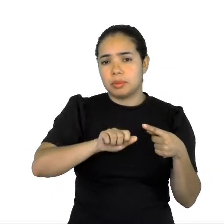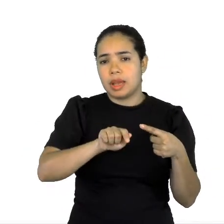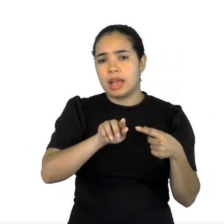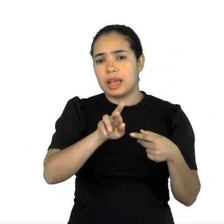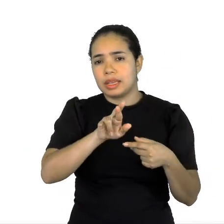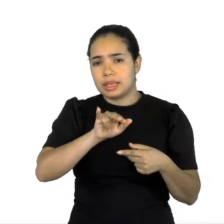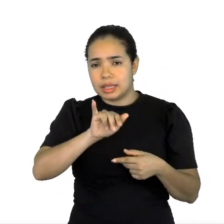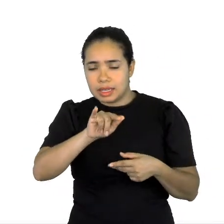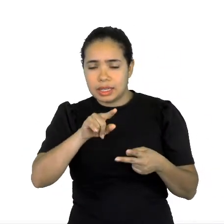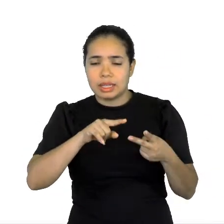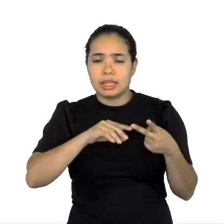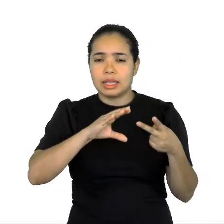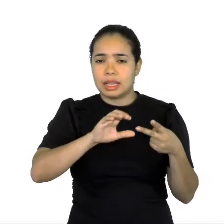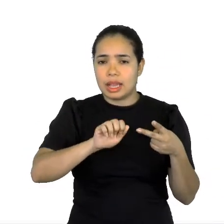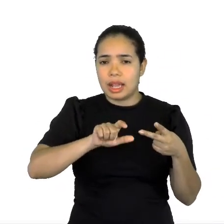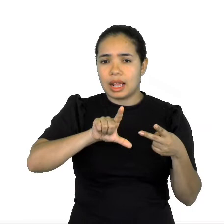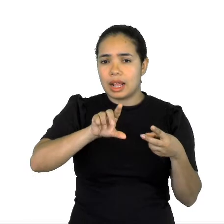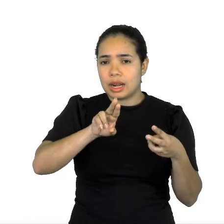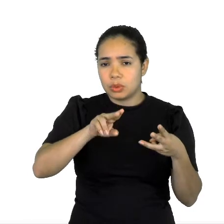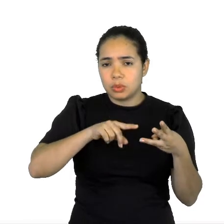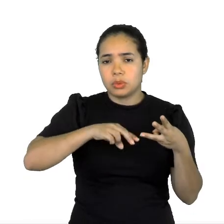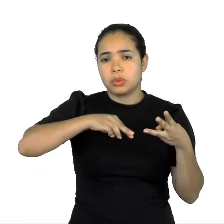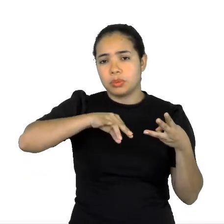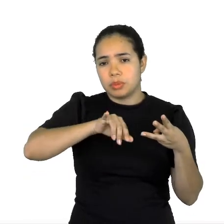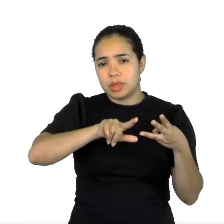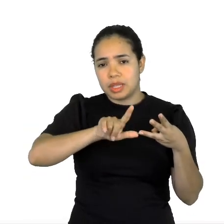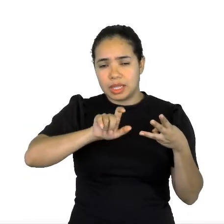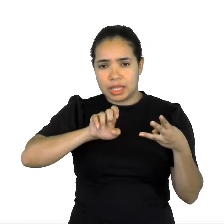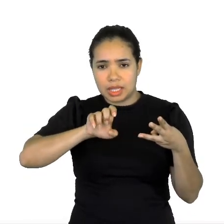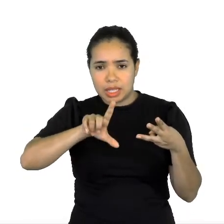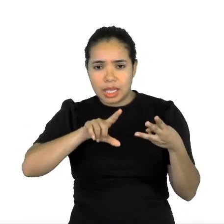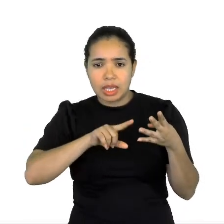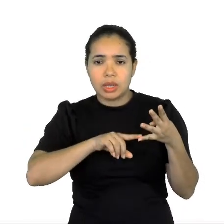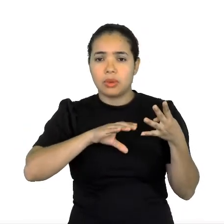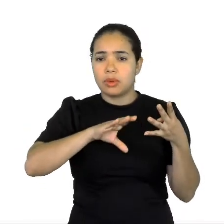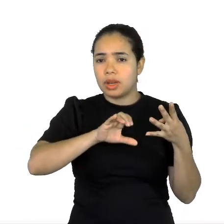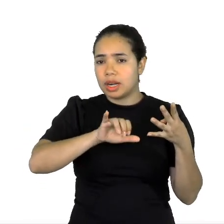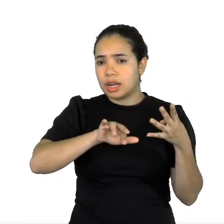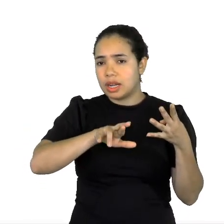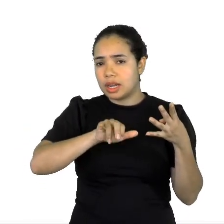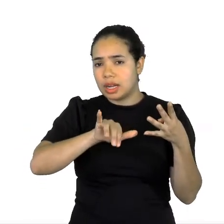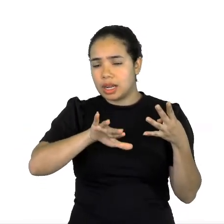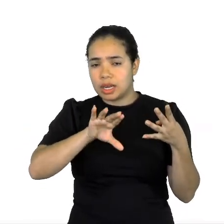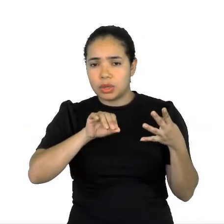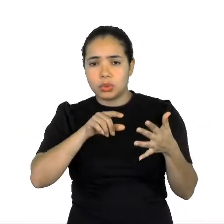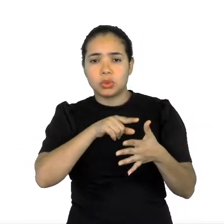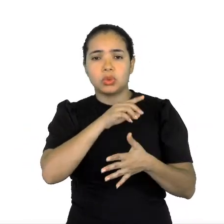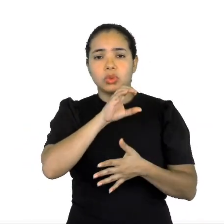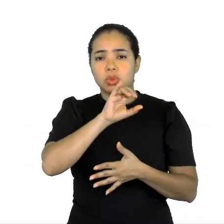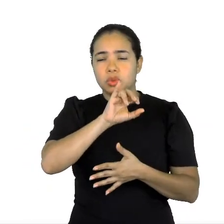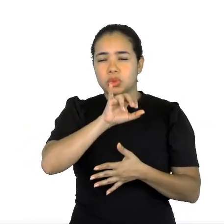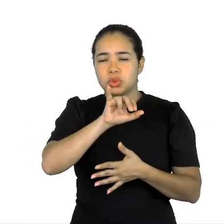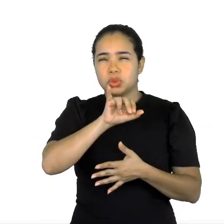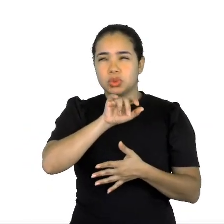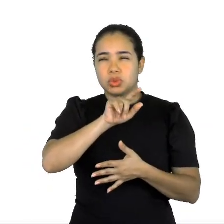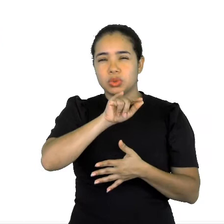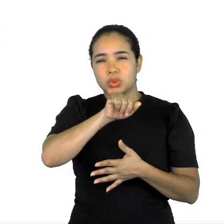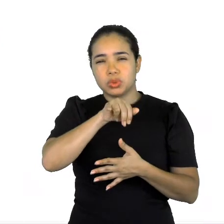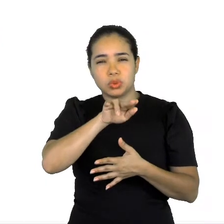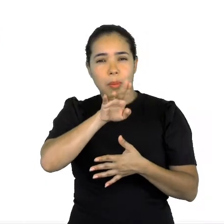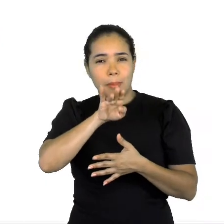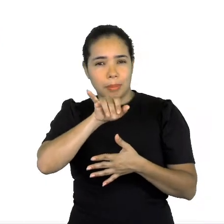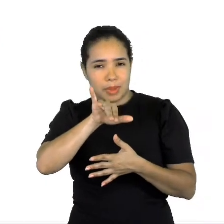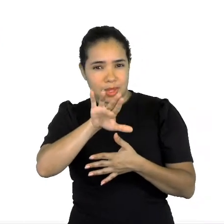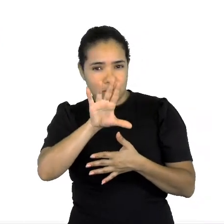Crânio e Chumbinho. Chumbinho é o mais novo integrante do grupo. Magri é a